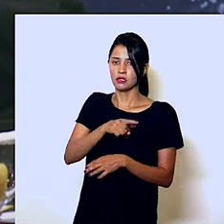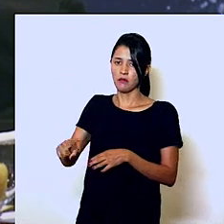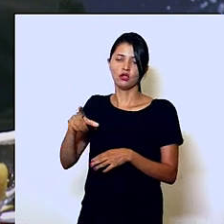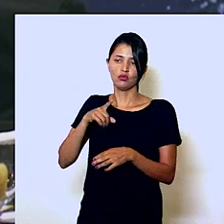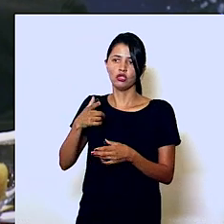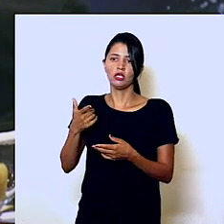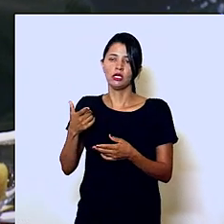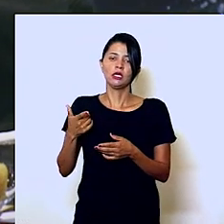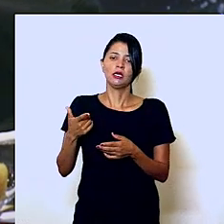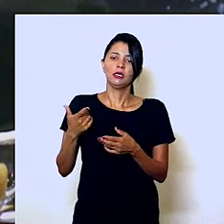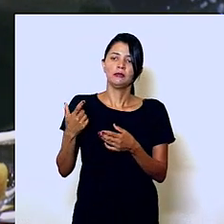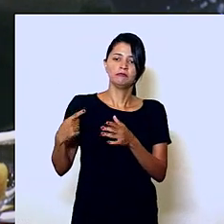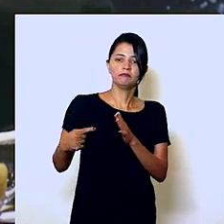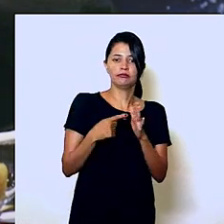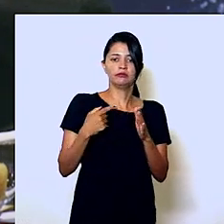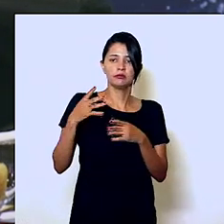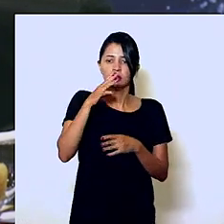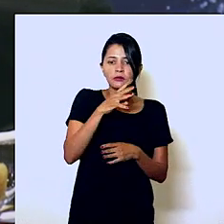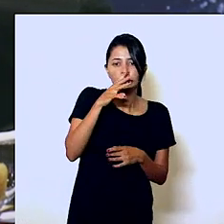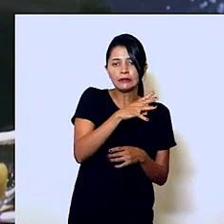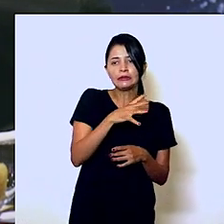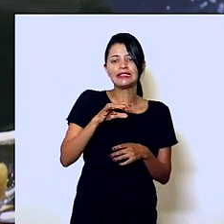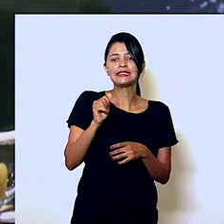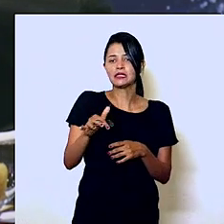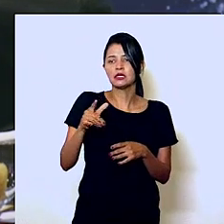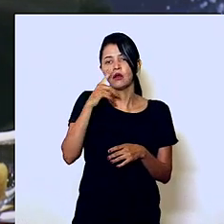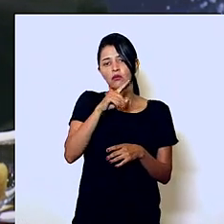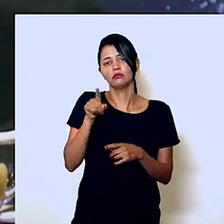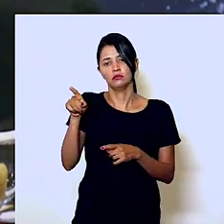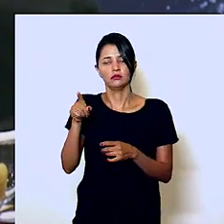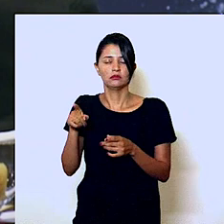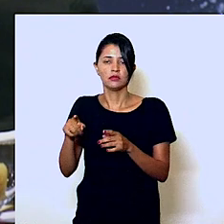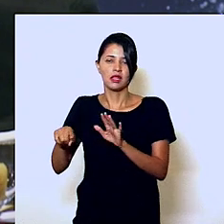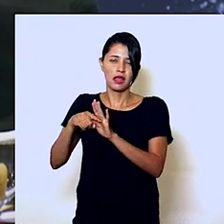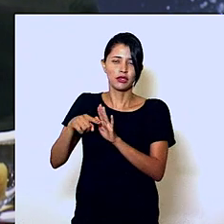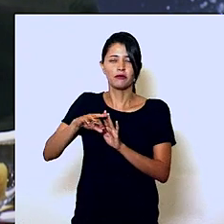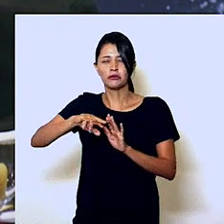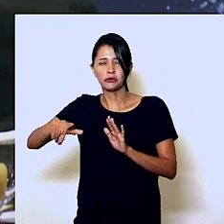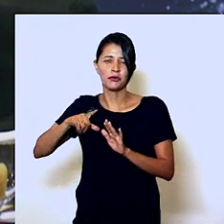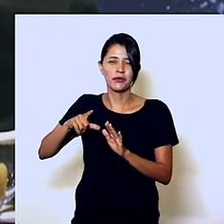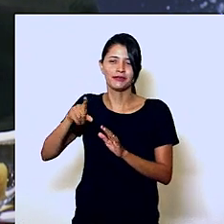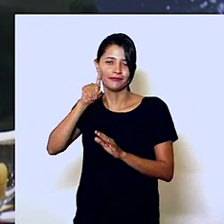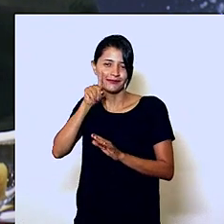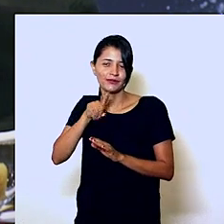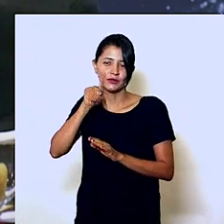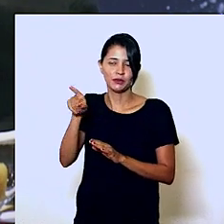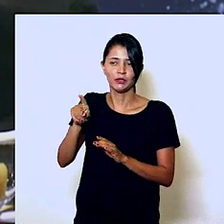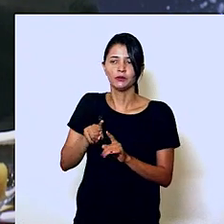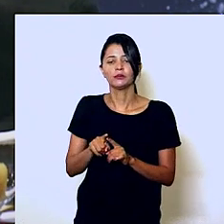após persistentes negativas do lado norte-americano. O mesmo desfecho prevaleceu no caso das